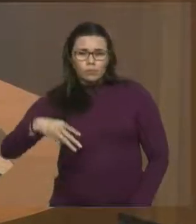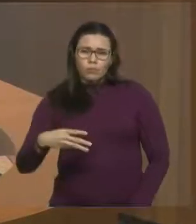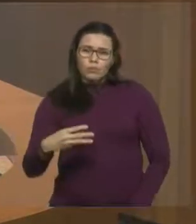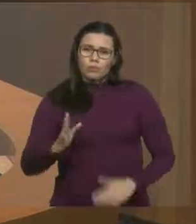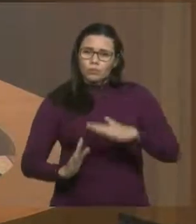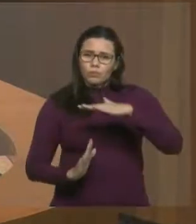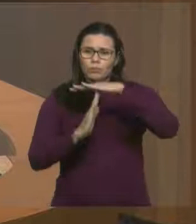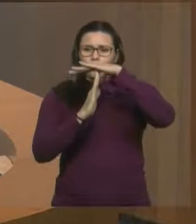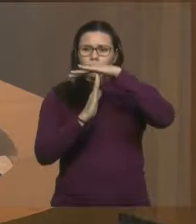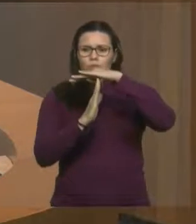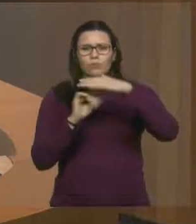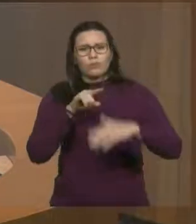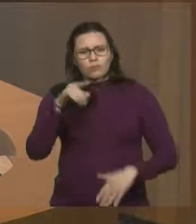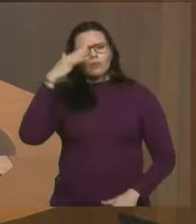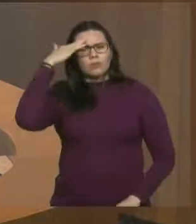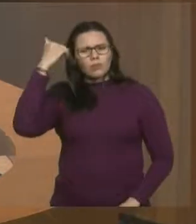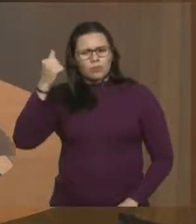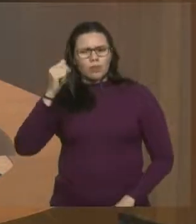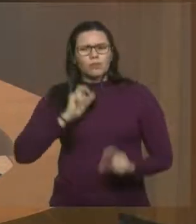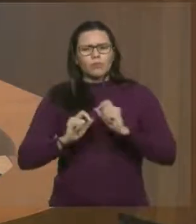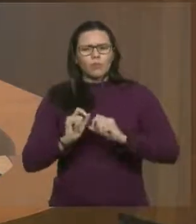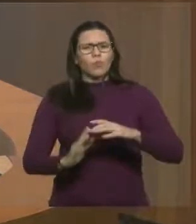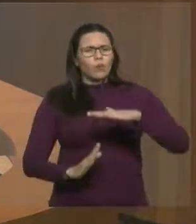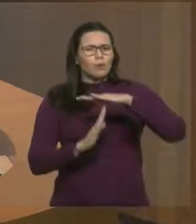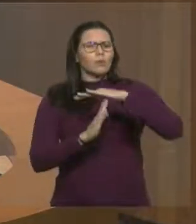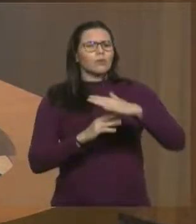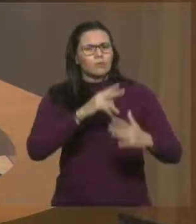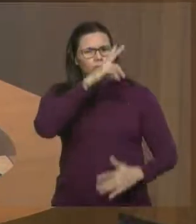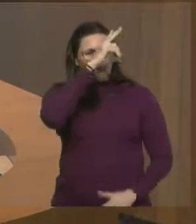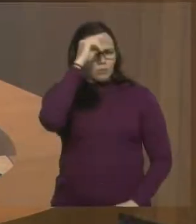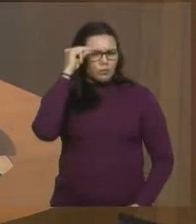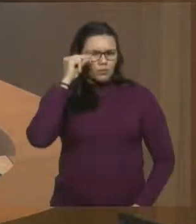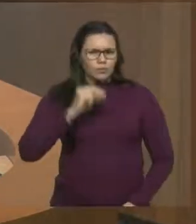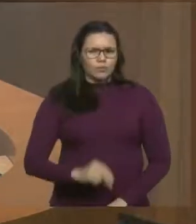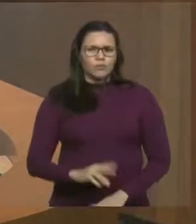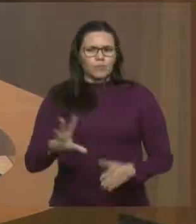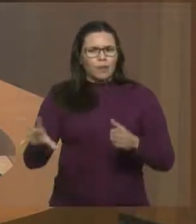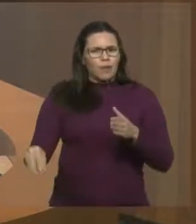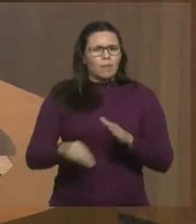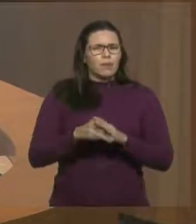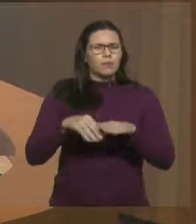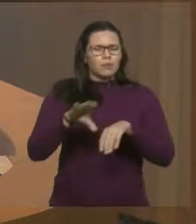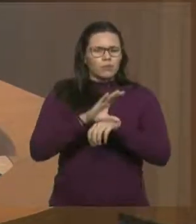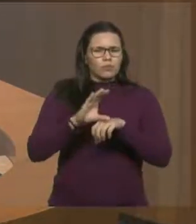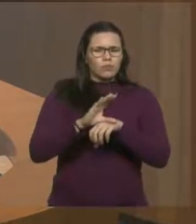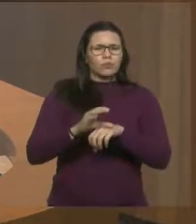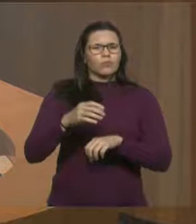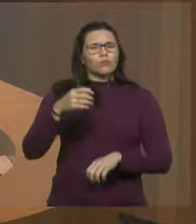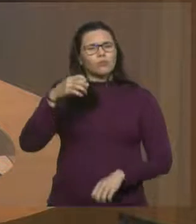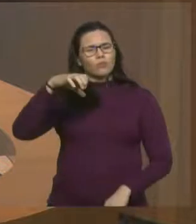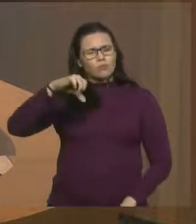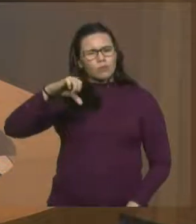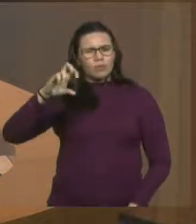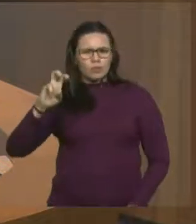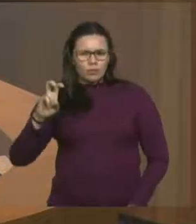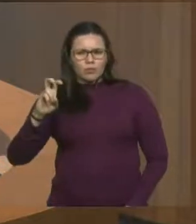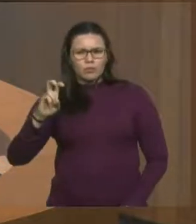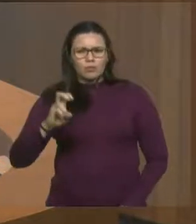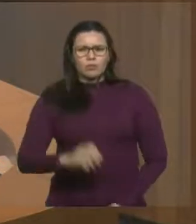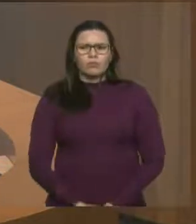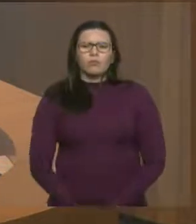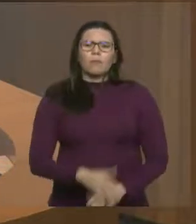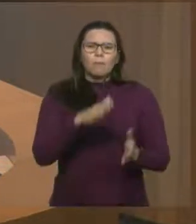teto para o município. Porque é um problema. A emenda constitucional 95, ela foi promulgada, ela é vigente